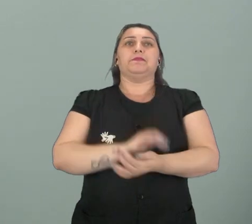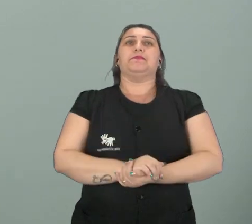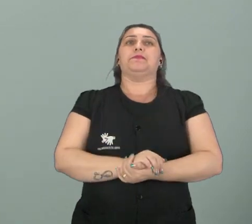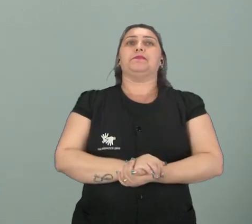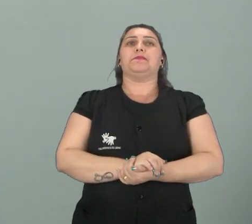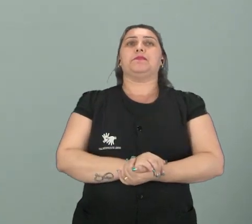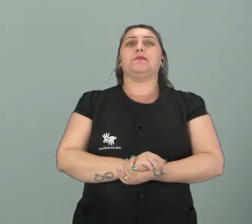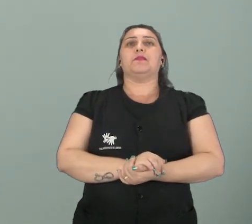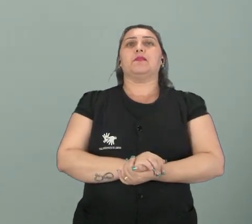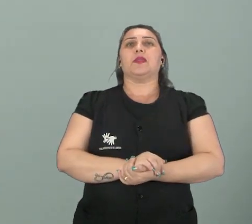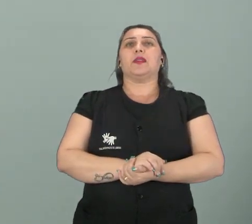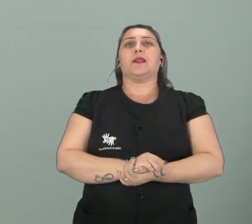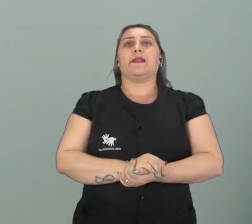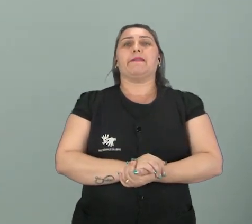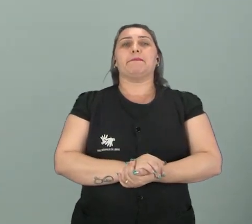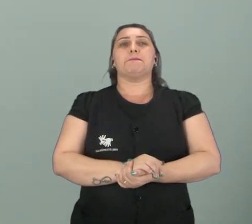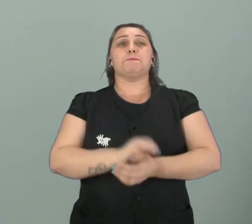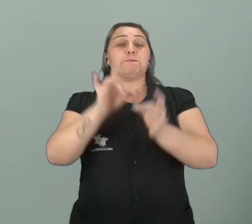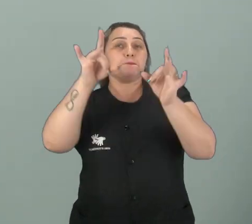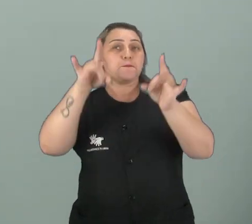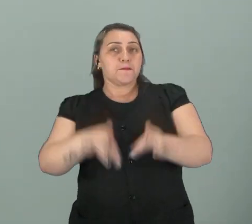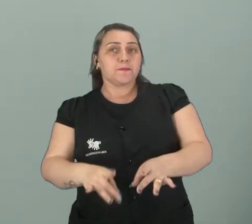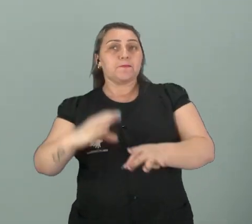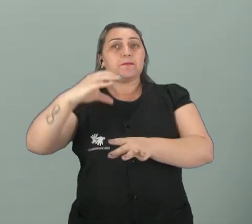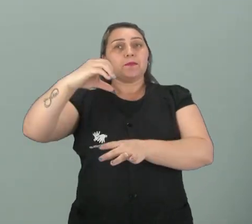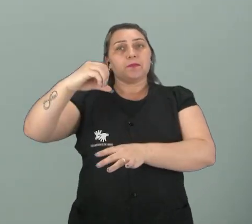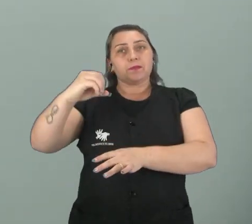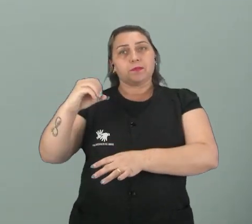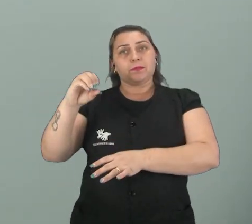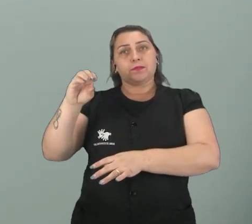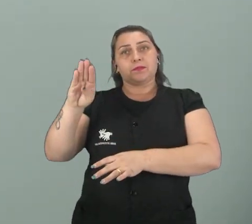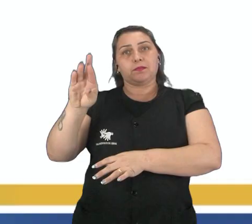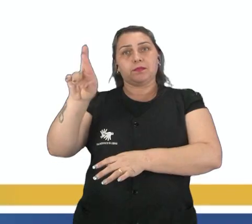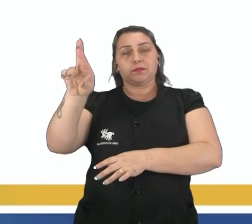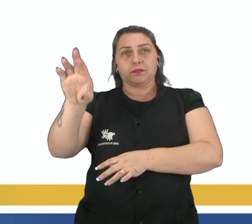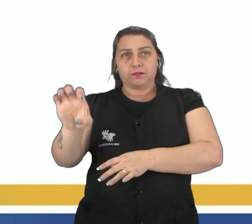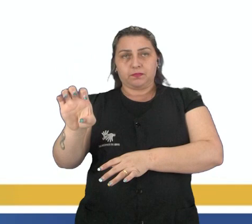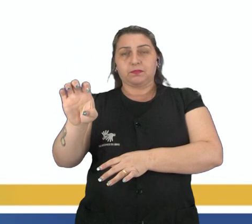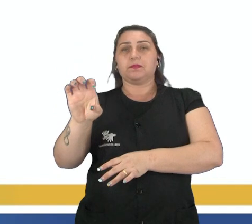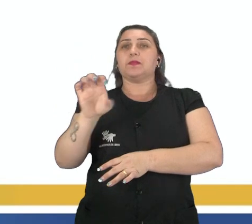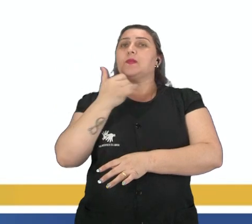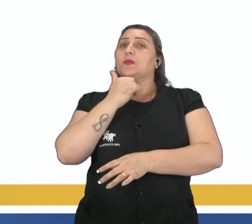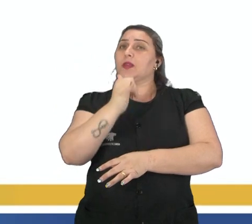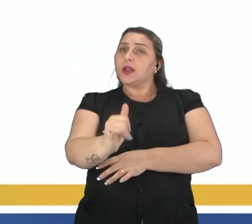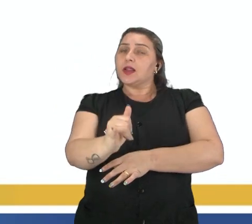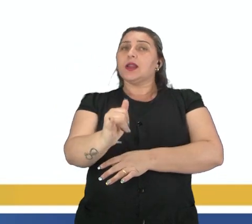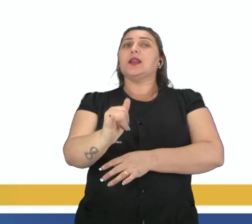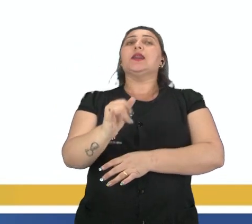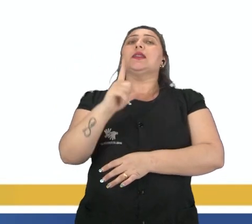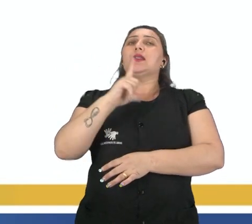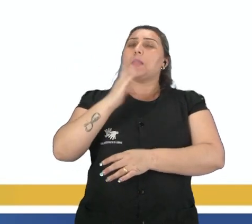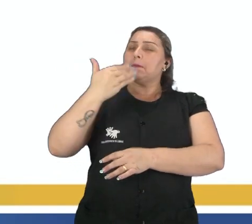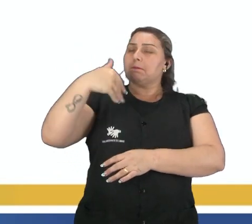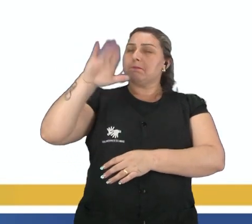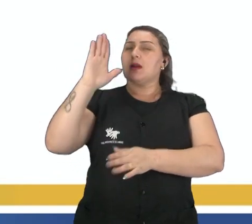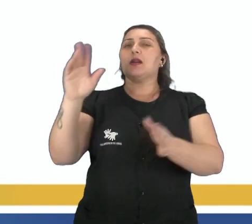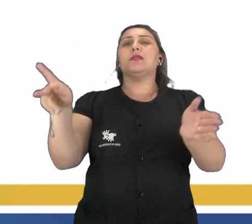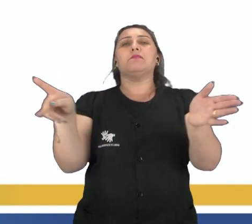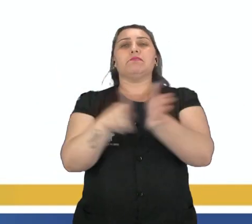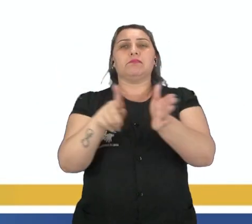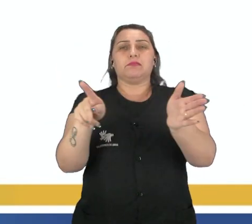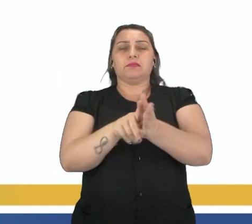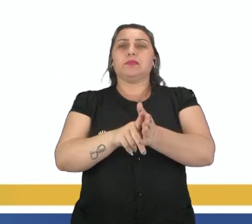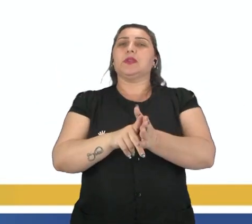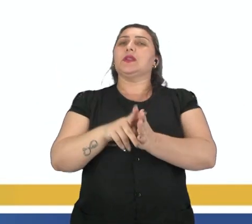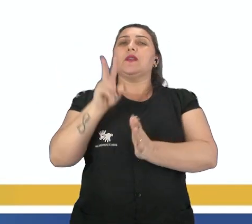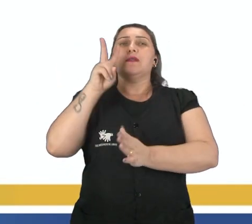tá? E aí, por último, a gente tem aí a propriedade de condutibilidade elétrica, tá? Lembrando que tem muito mais propriedades